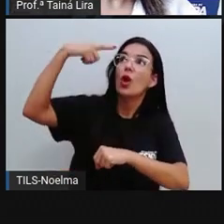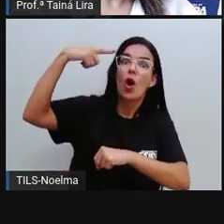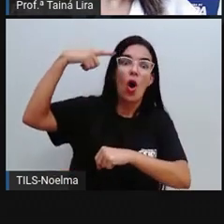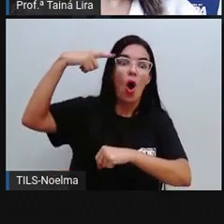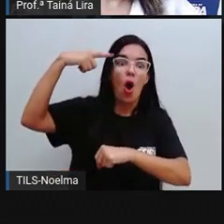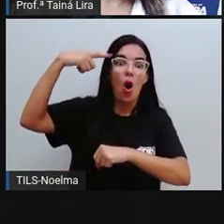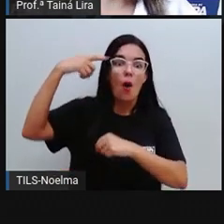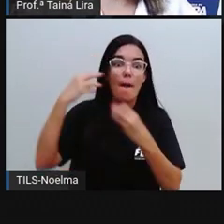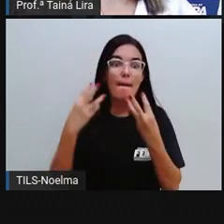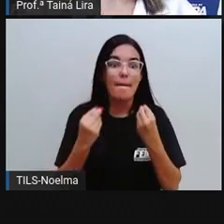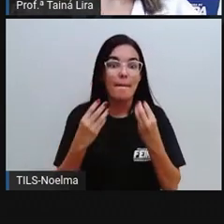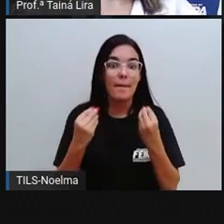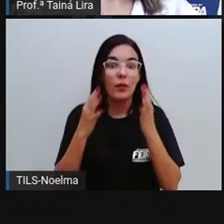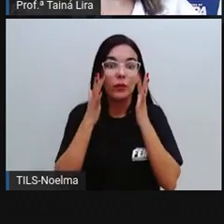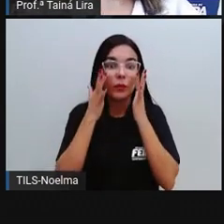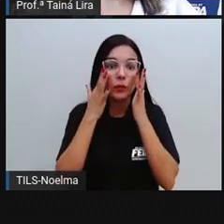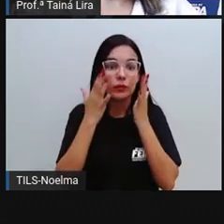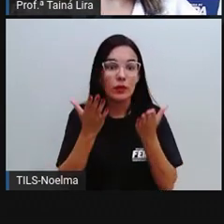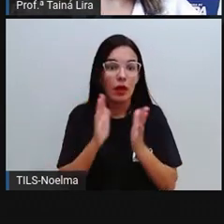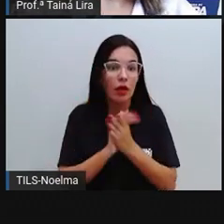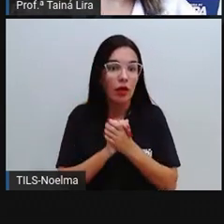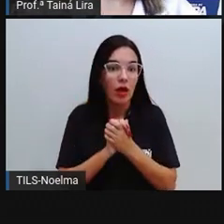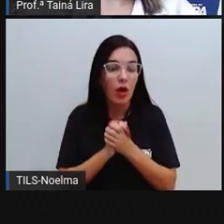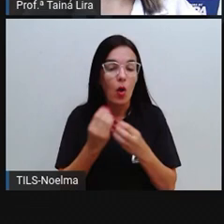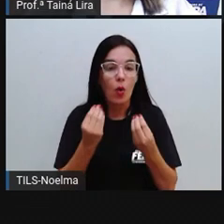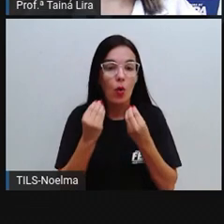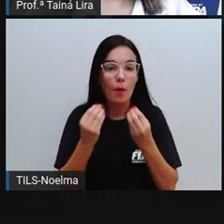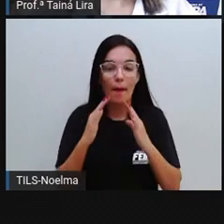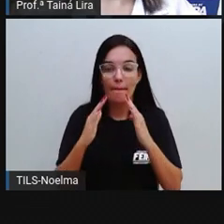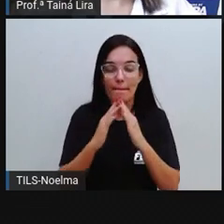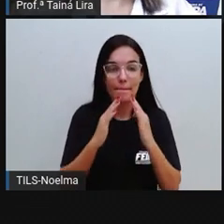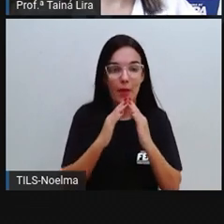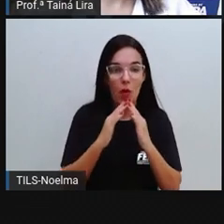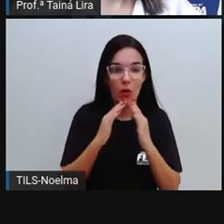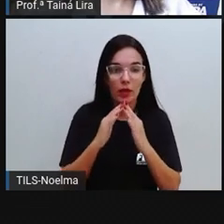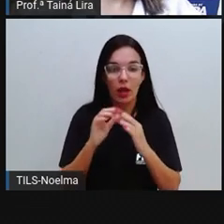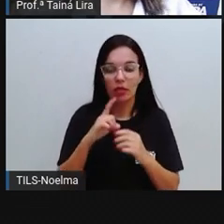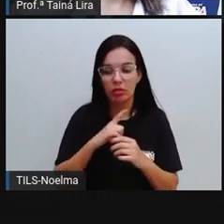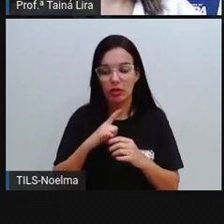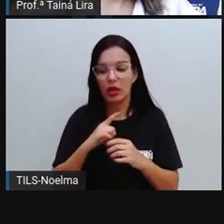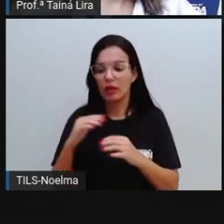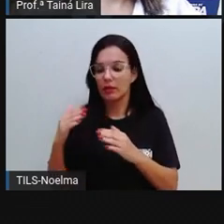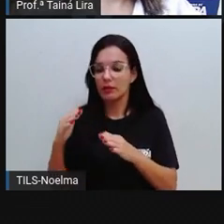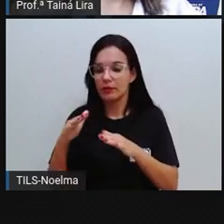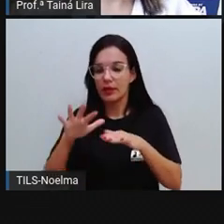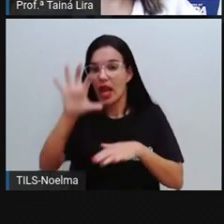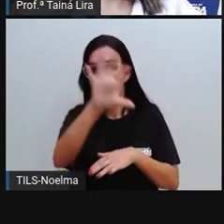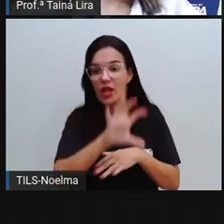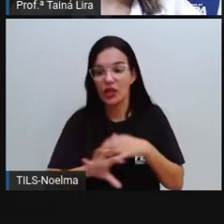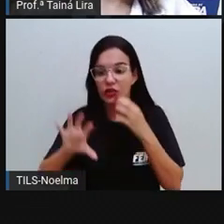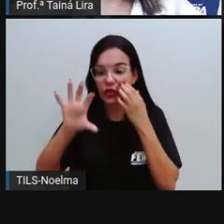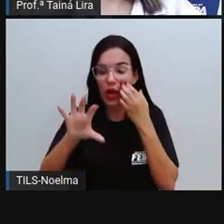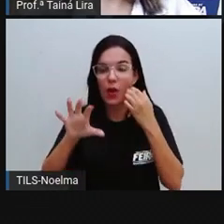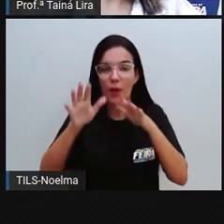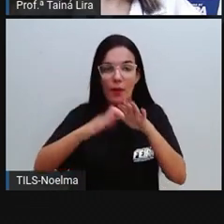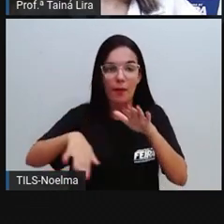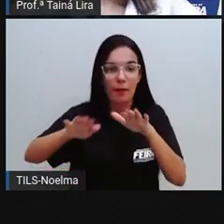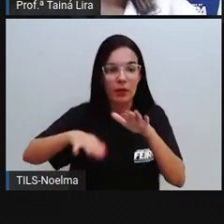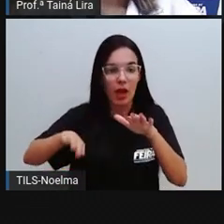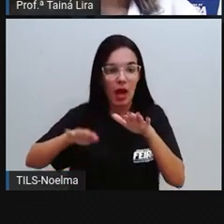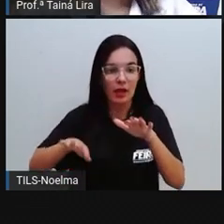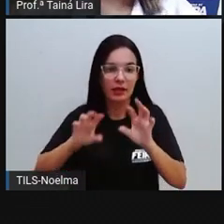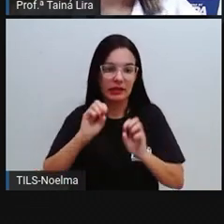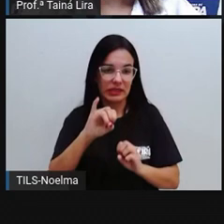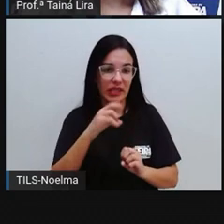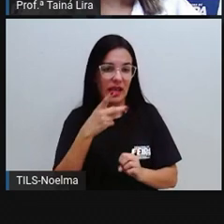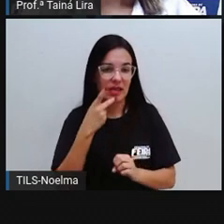existem pessoas que nem moram em região de praia, então elas têm até a pele mais clara, principalmente quem tem a